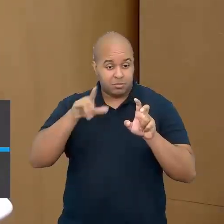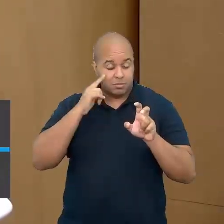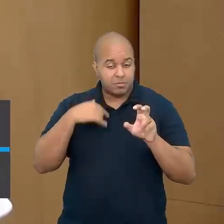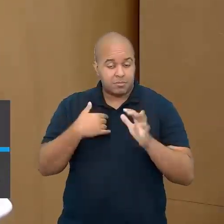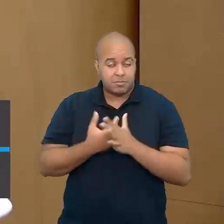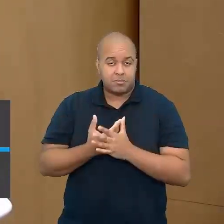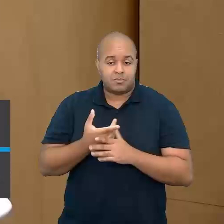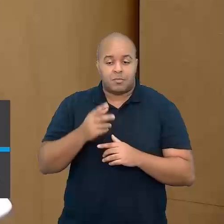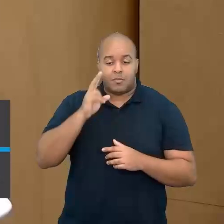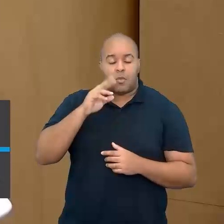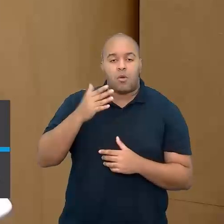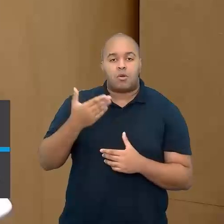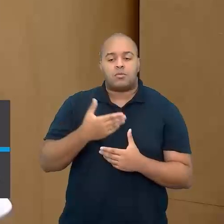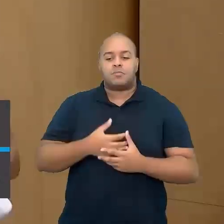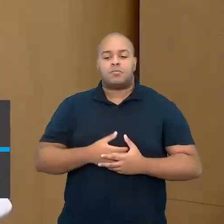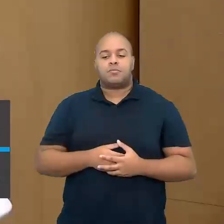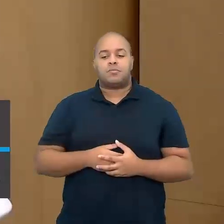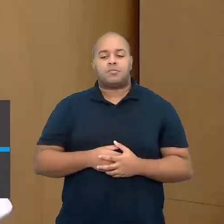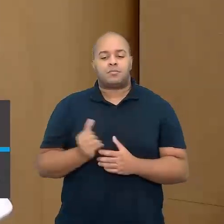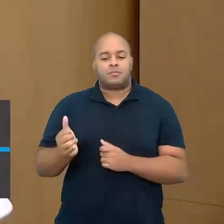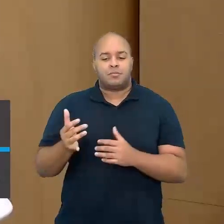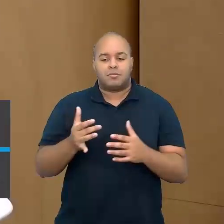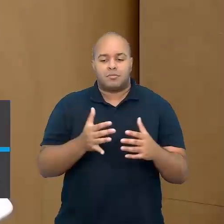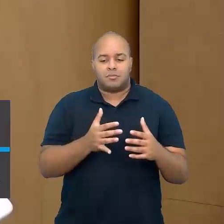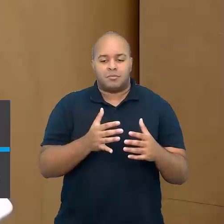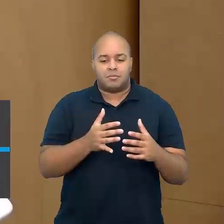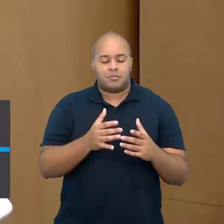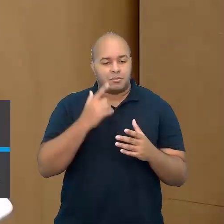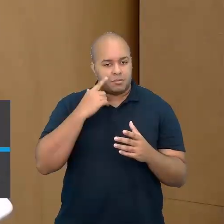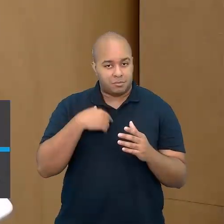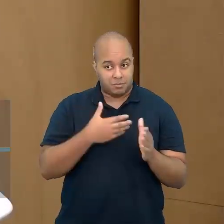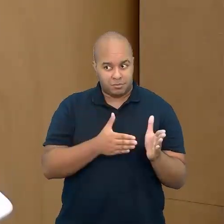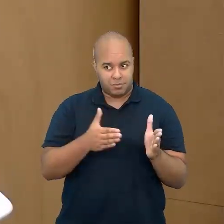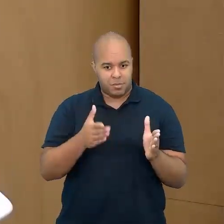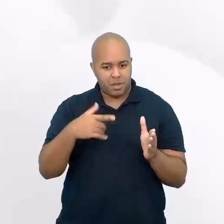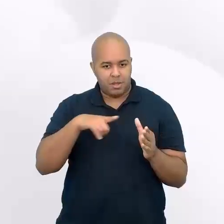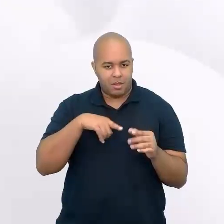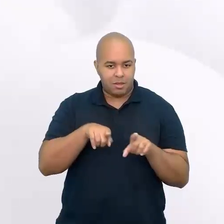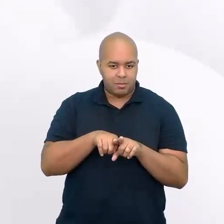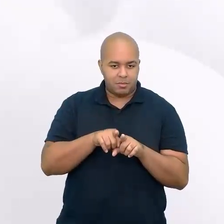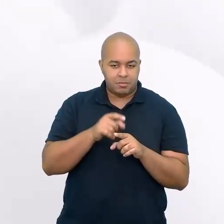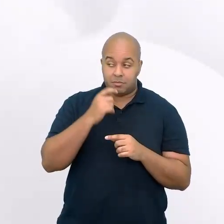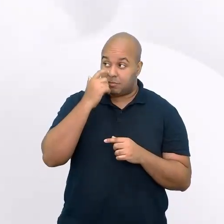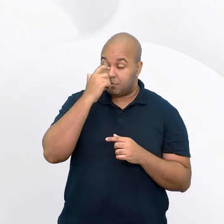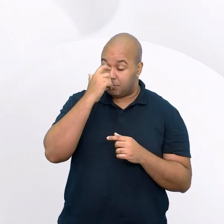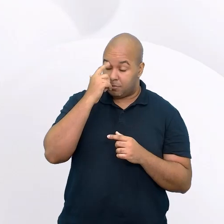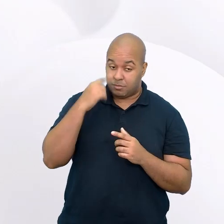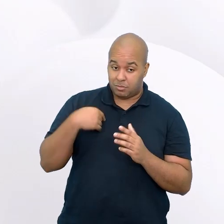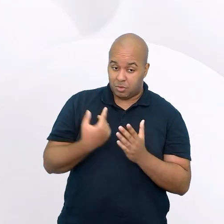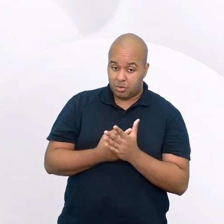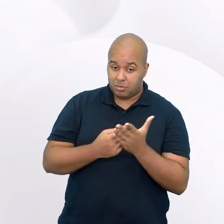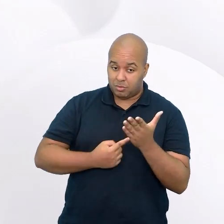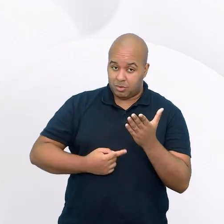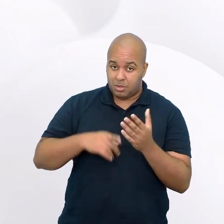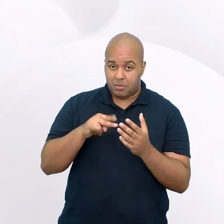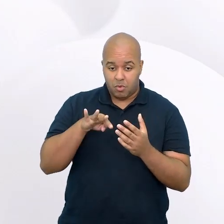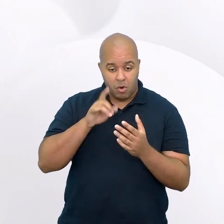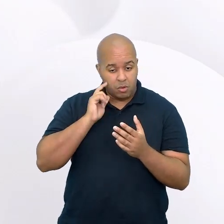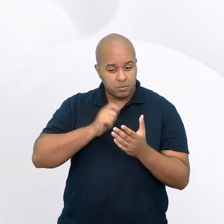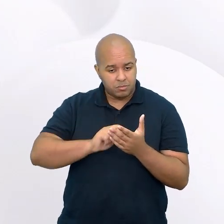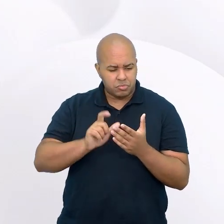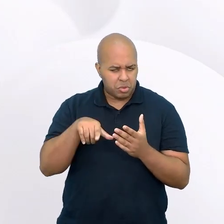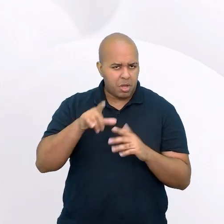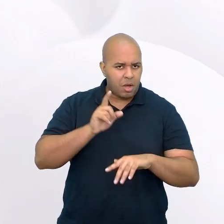organizou para hoje pode ser na sequência a gente tem então o nosso diário de bordo